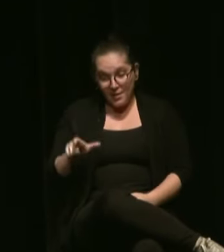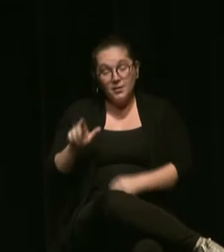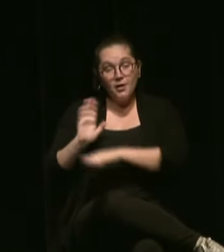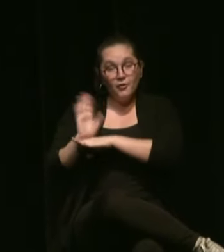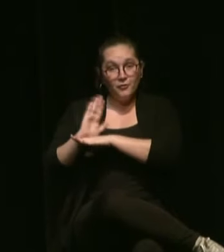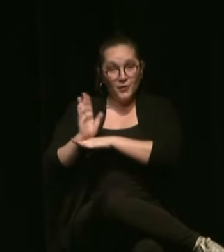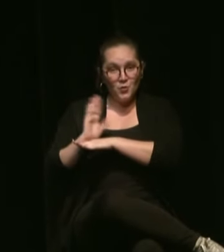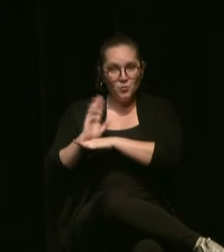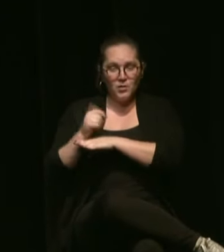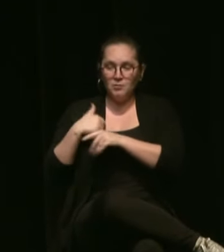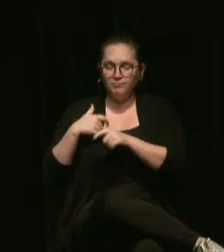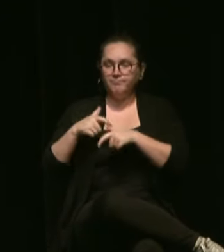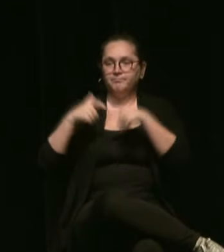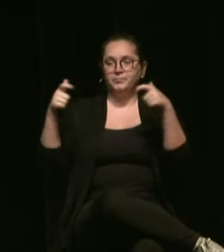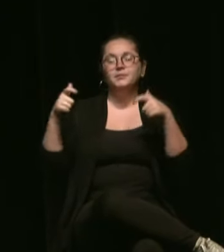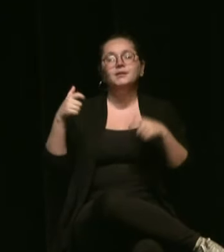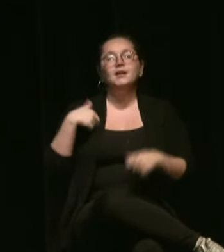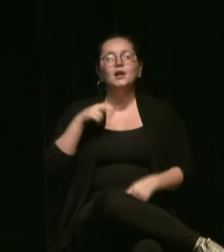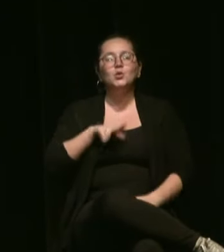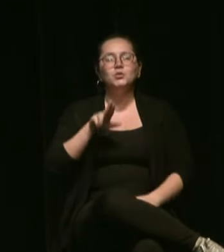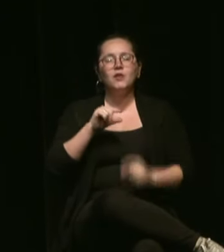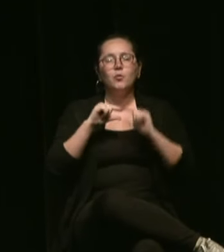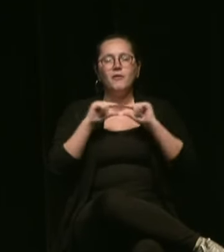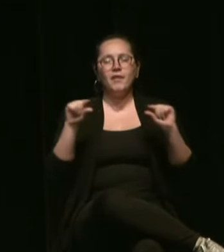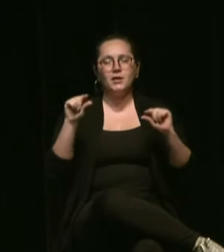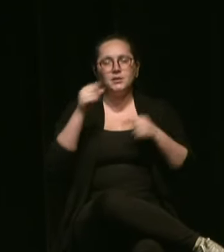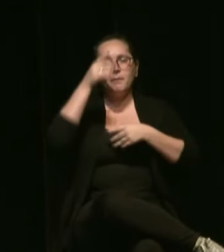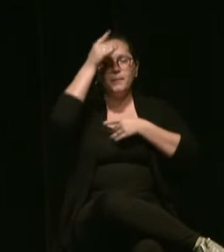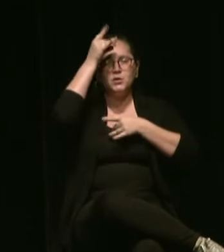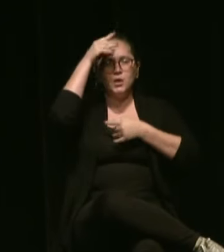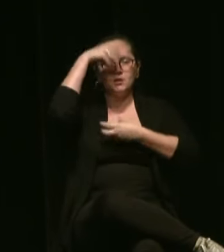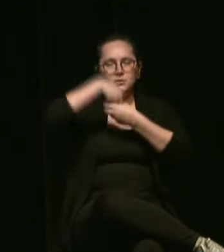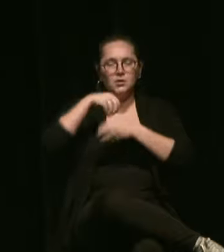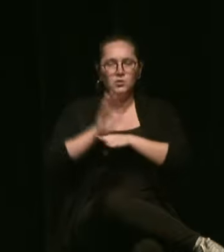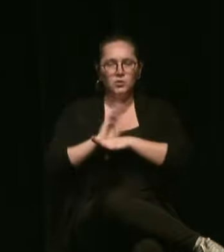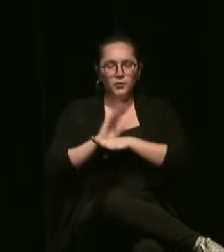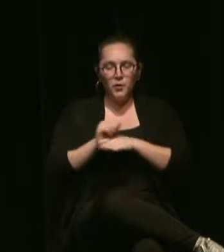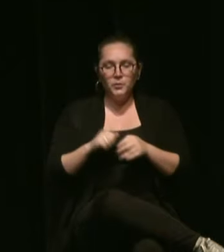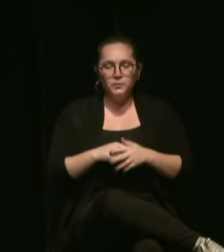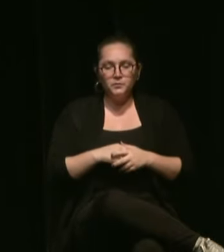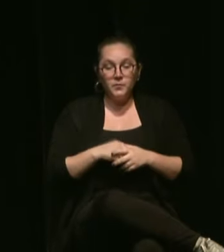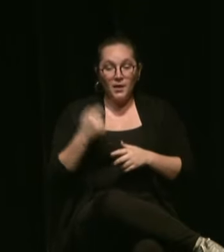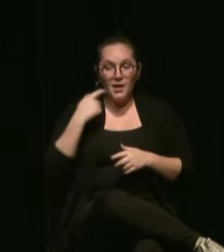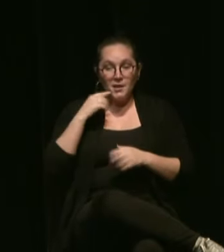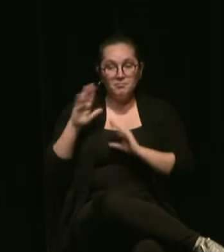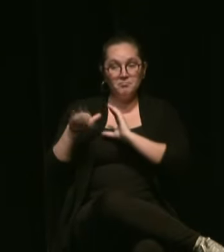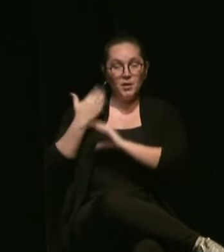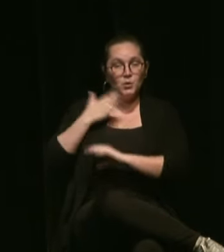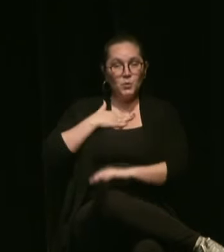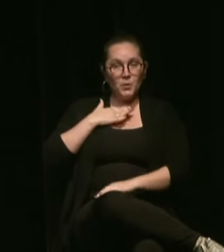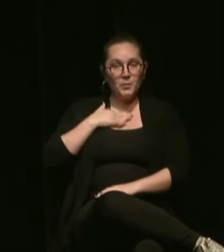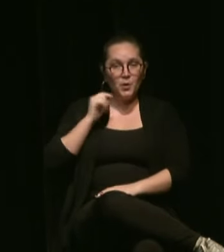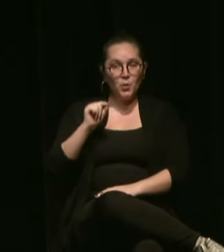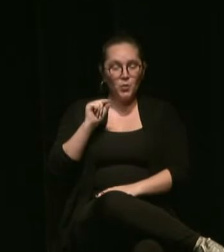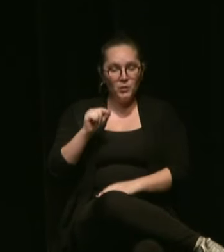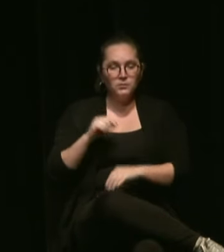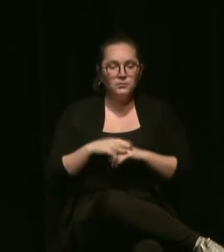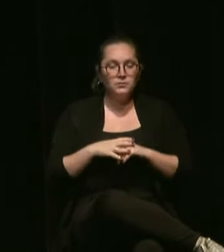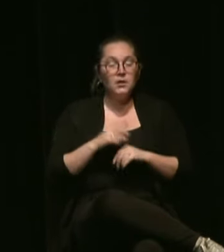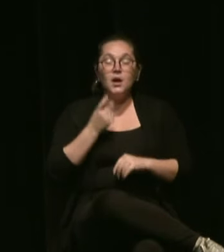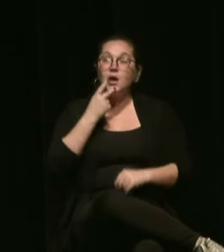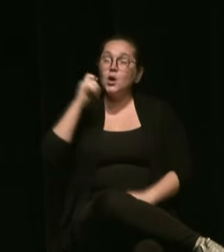ele, usando uma frase de um personagem do filme, descreveu para mim, uma vez, como um sol